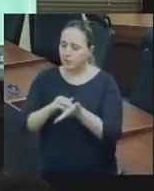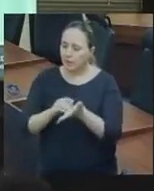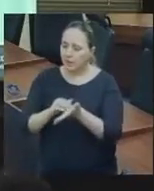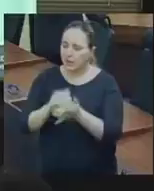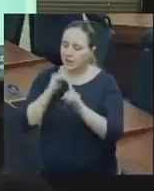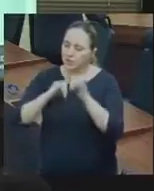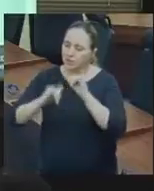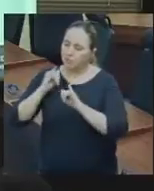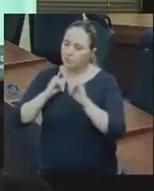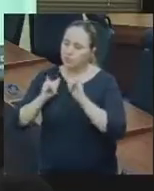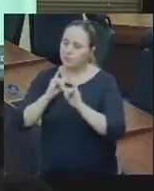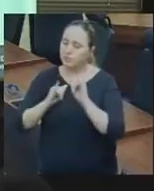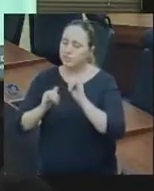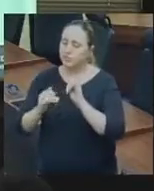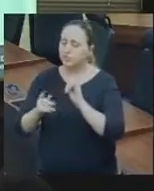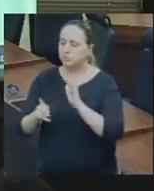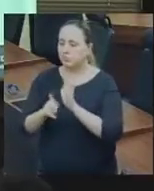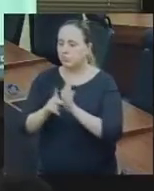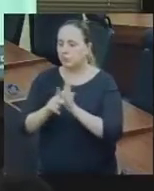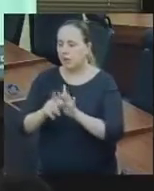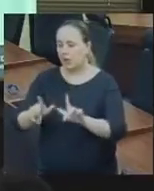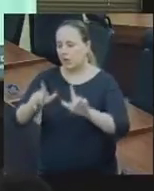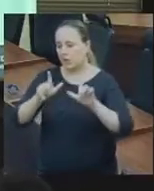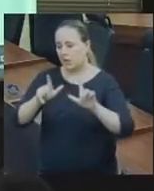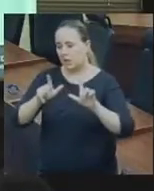informações exibidas na tela